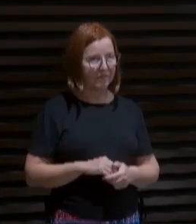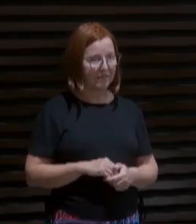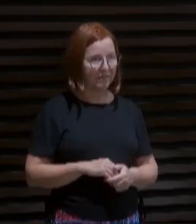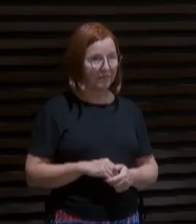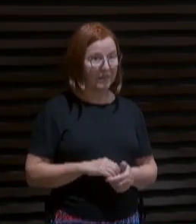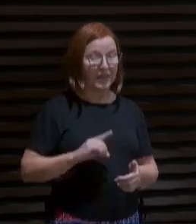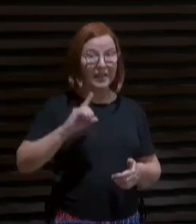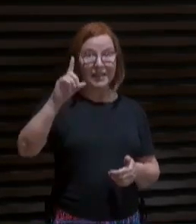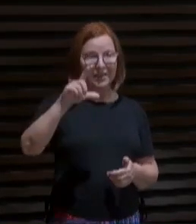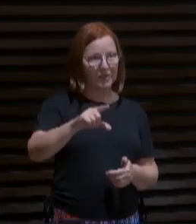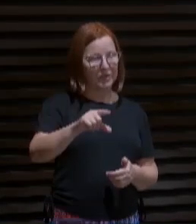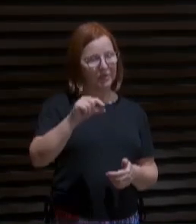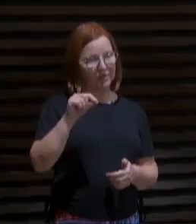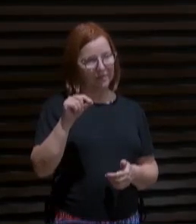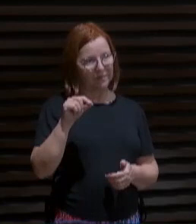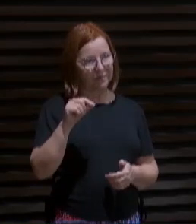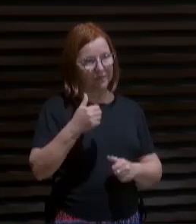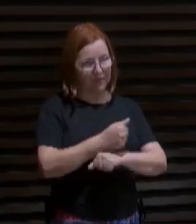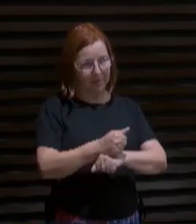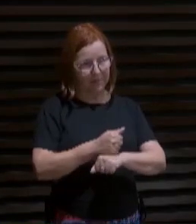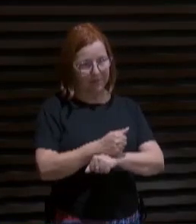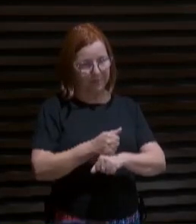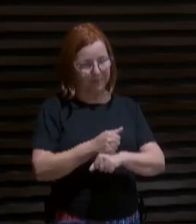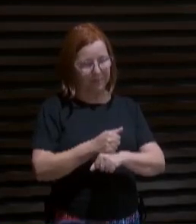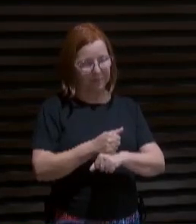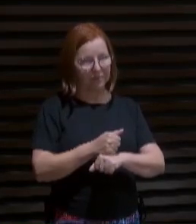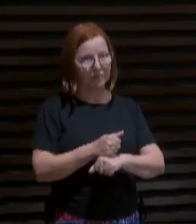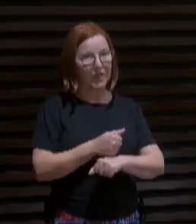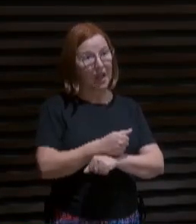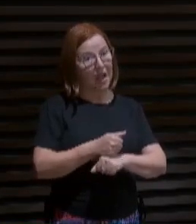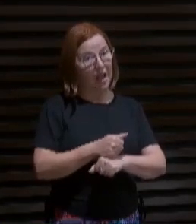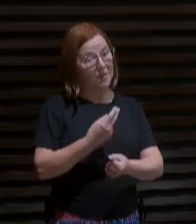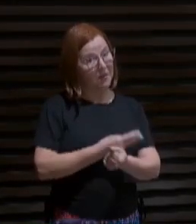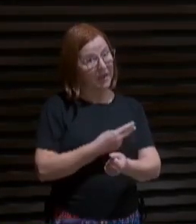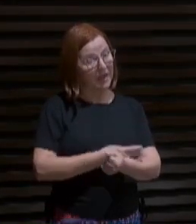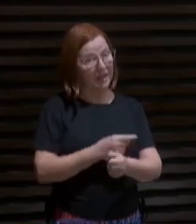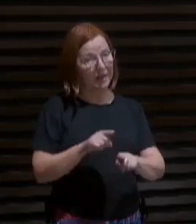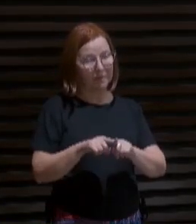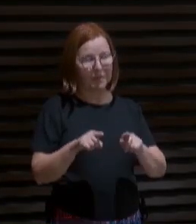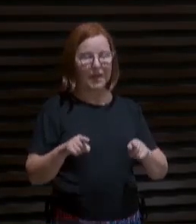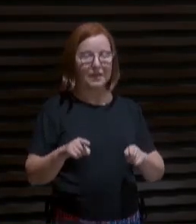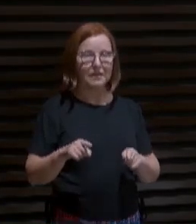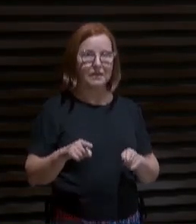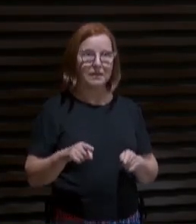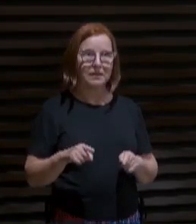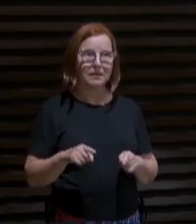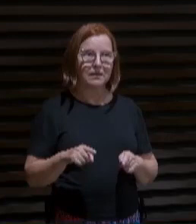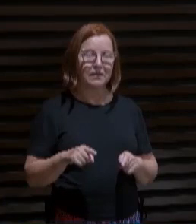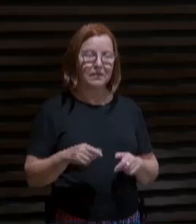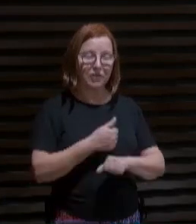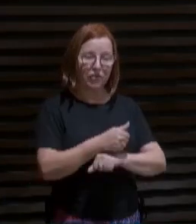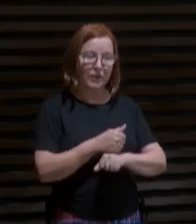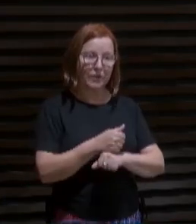Deus escolhe Abrão. Abrão comete os seus erros, mas de Abrão vem dois